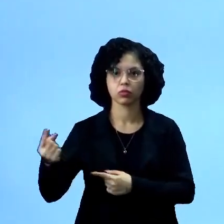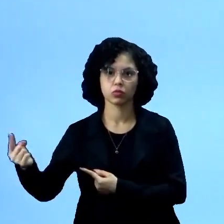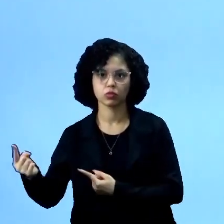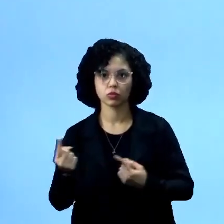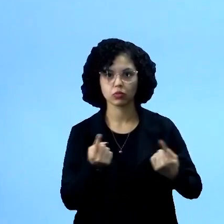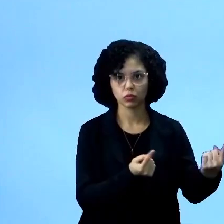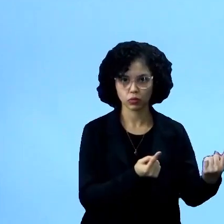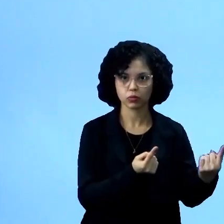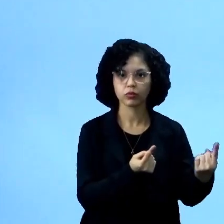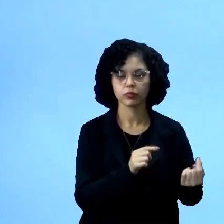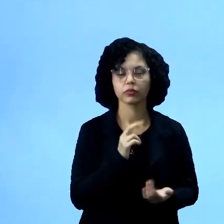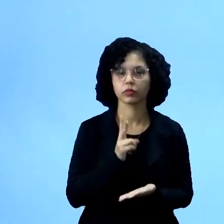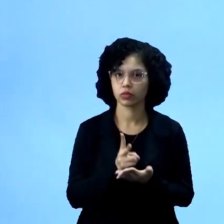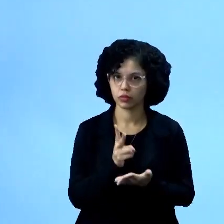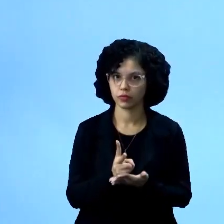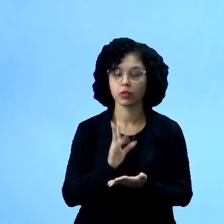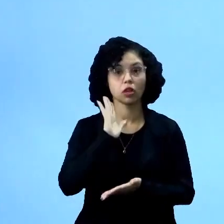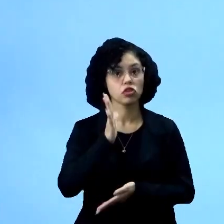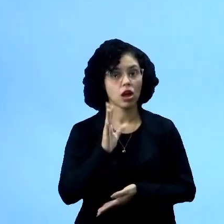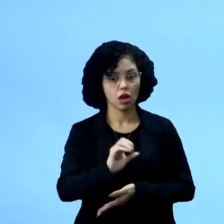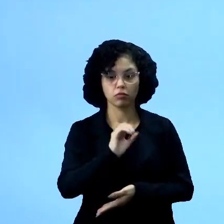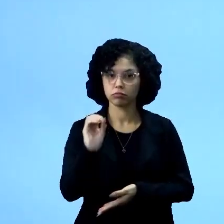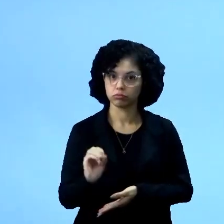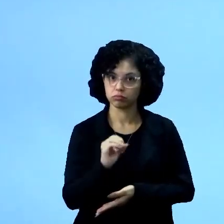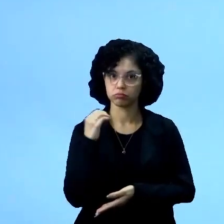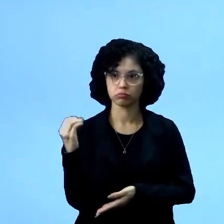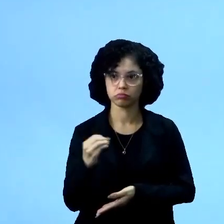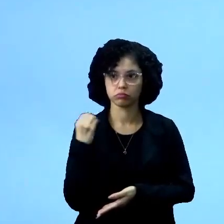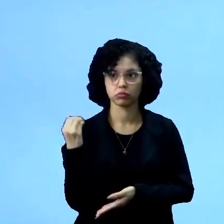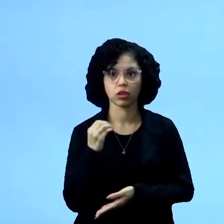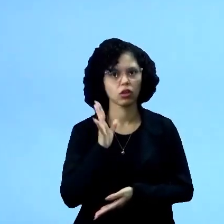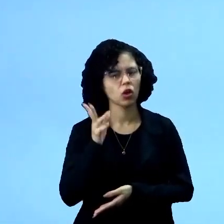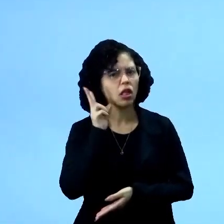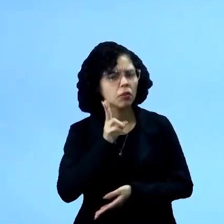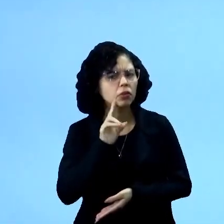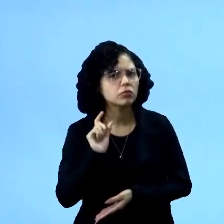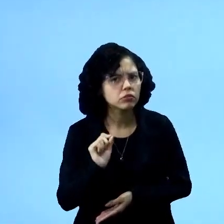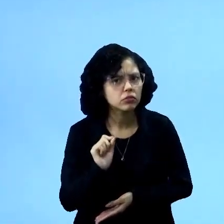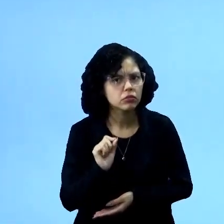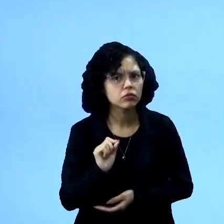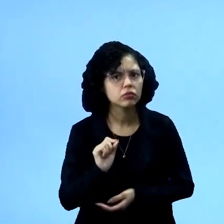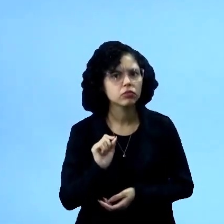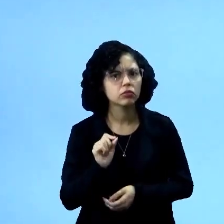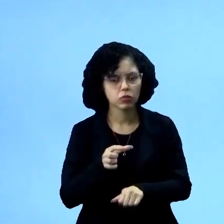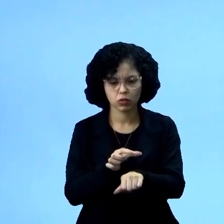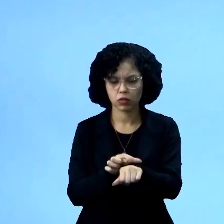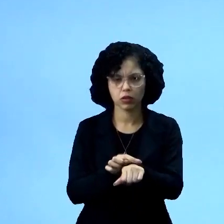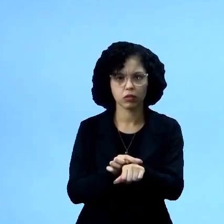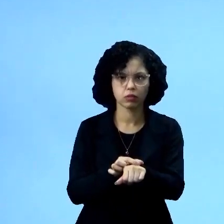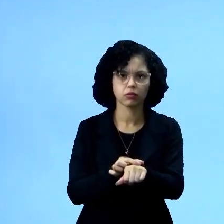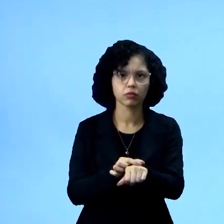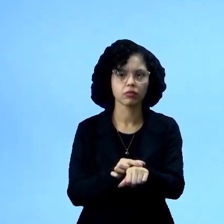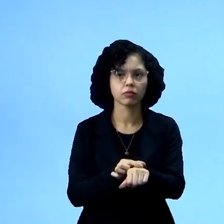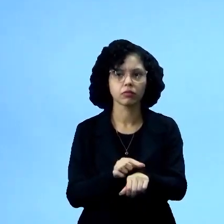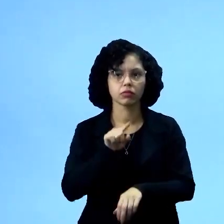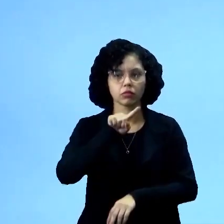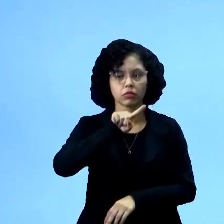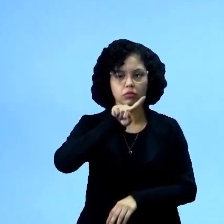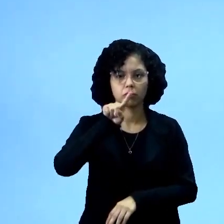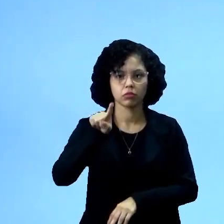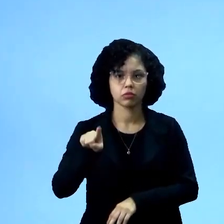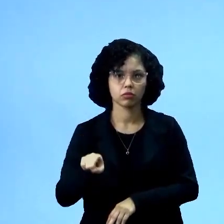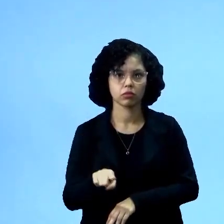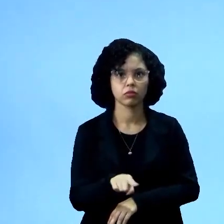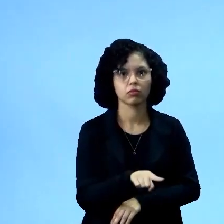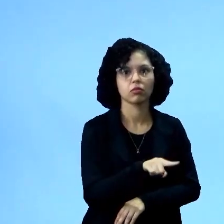ao outro. Já a rotação, a gente só ia lembrar um relógio. O relógio ele vai no